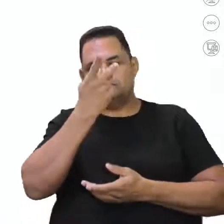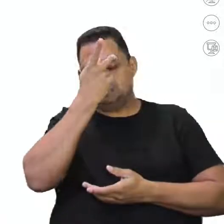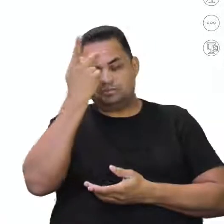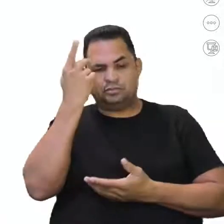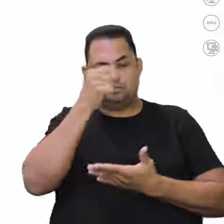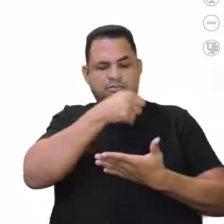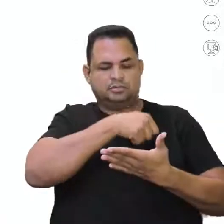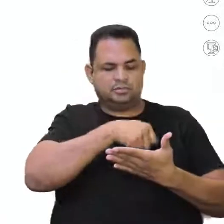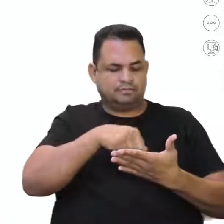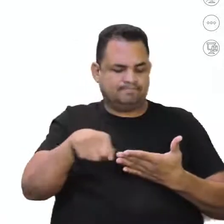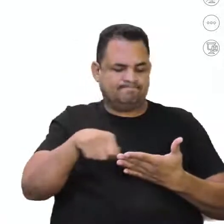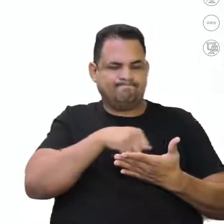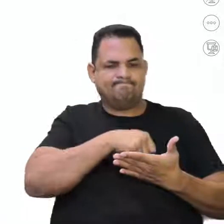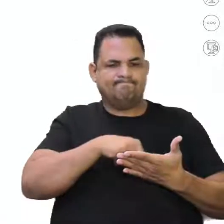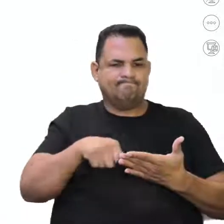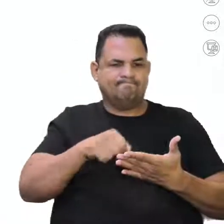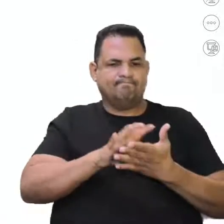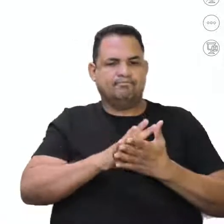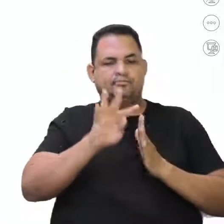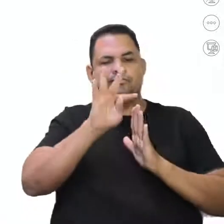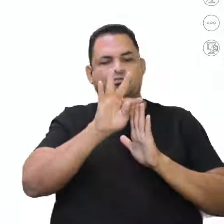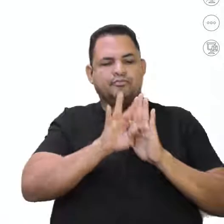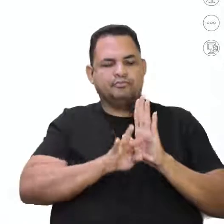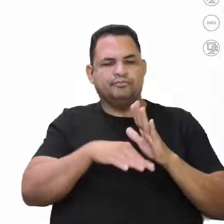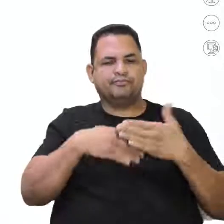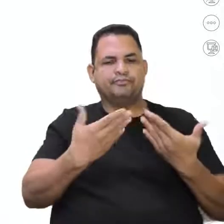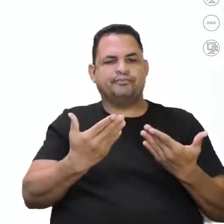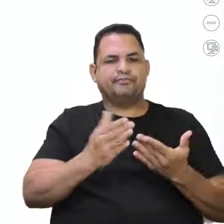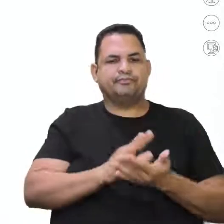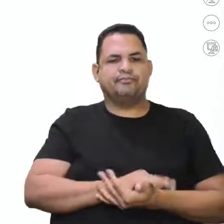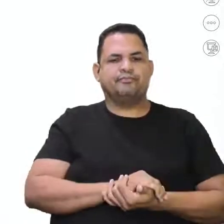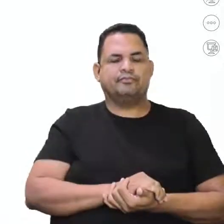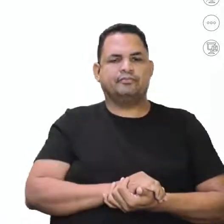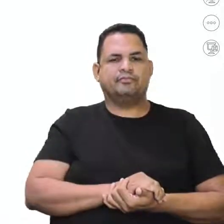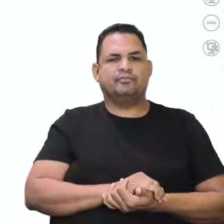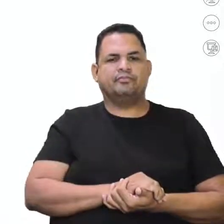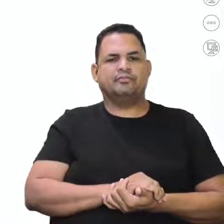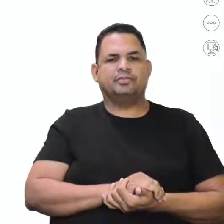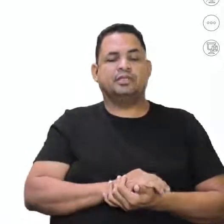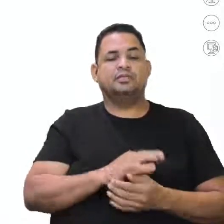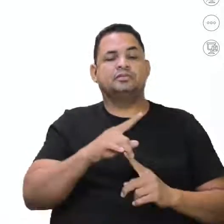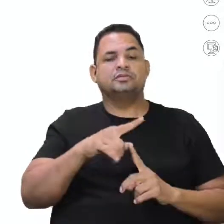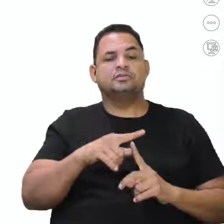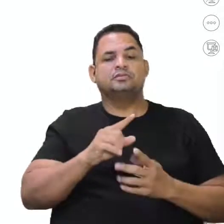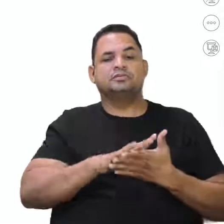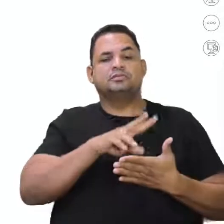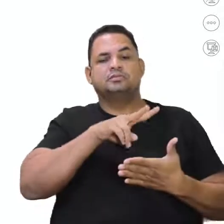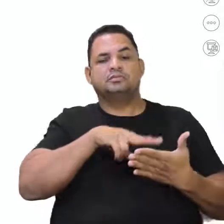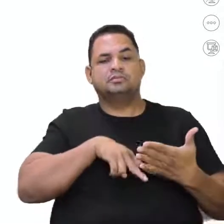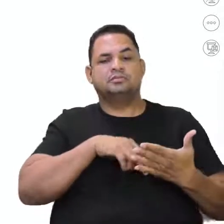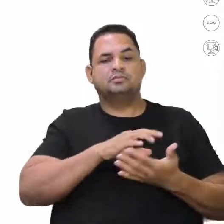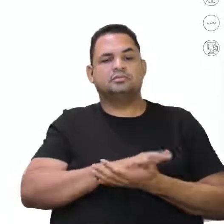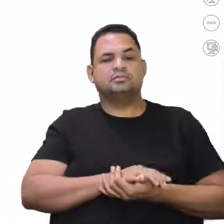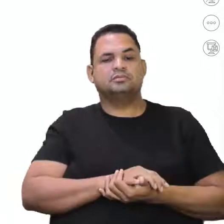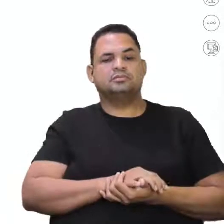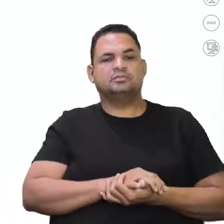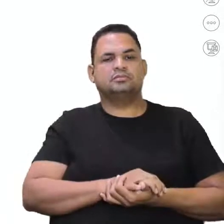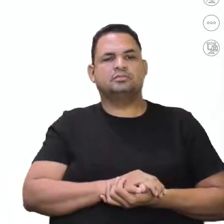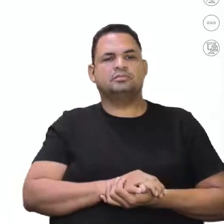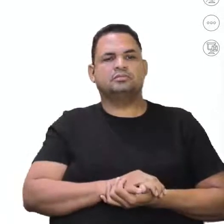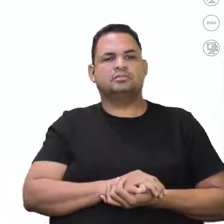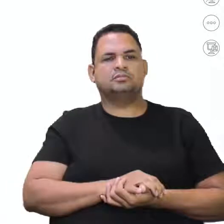que escreveu esse artigo, ou enfim, o tipo de texto que você está lendo. Aqui no caso é